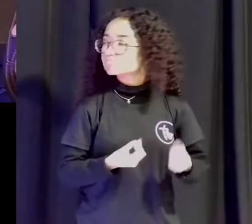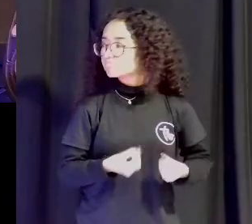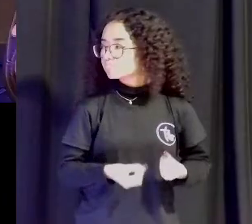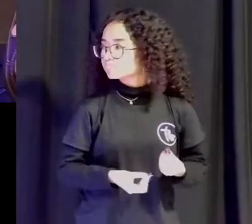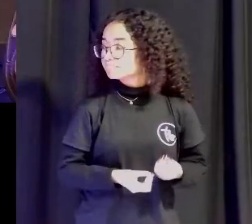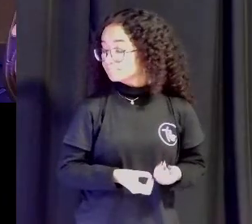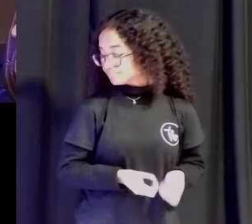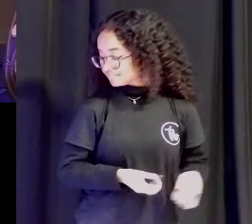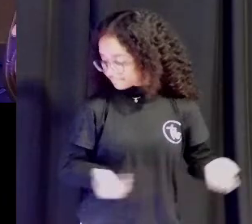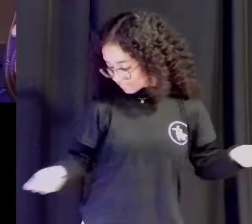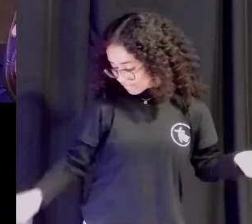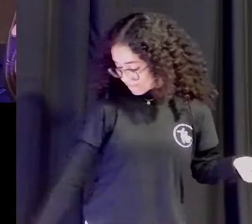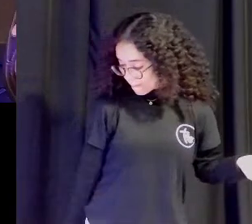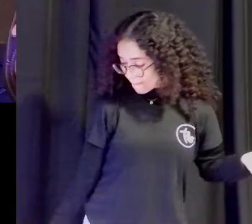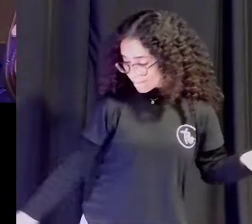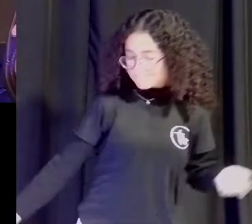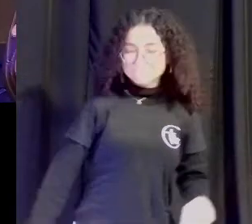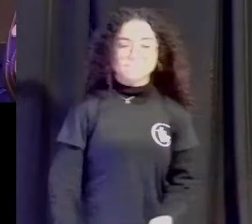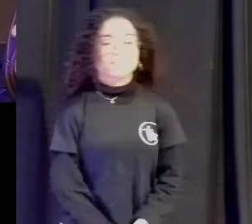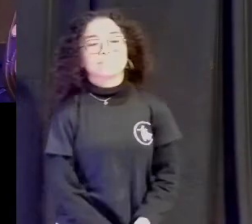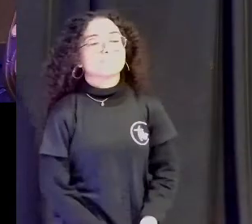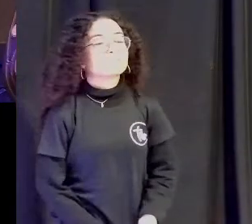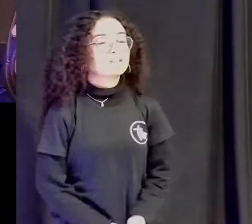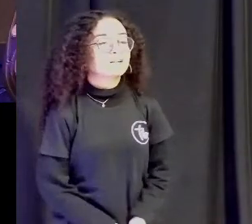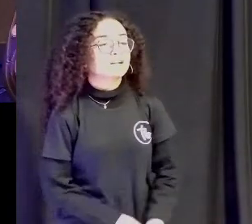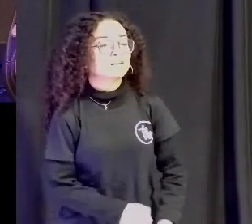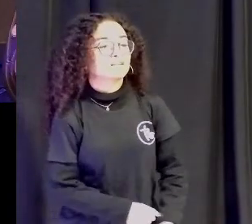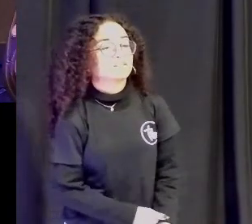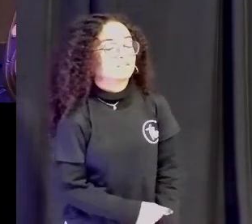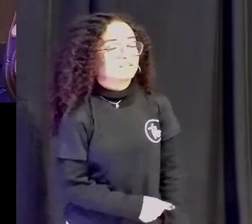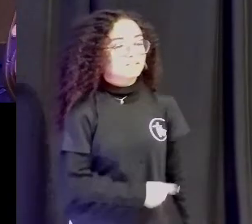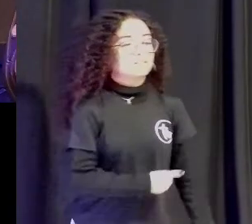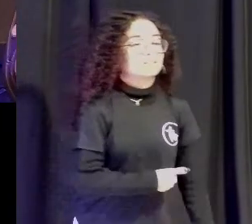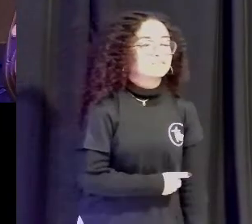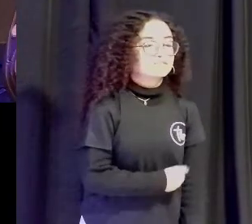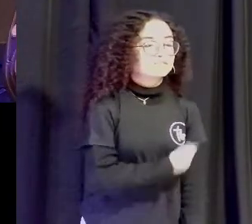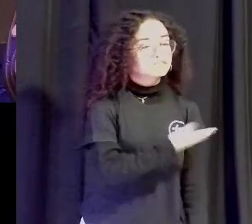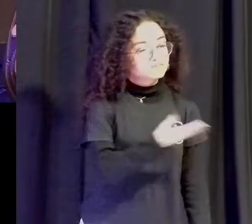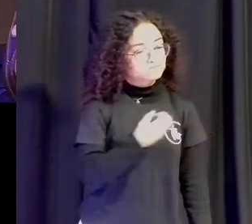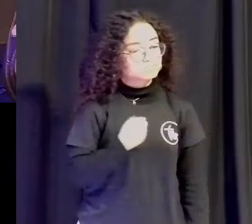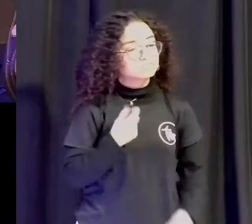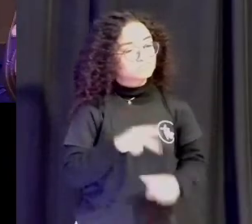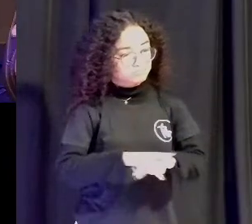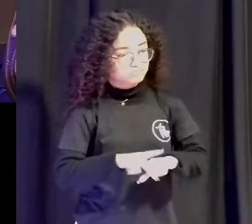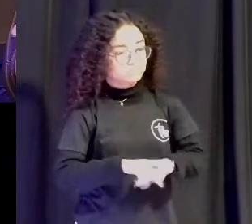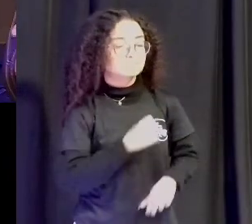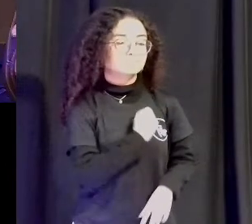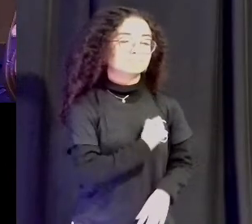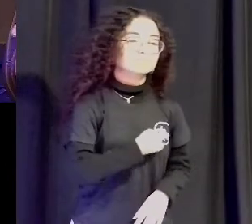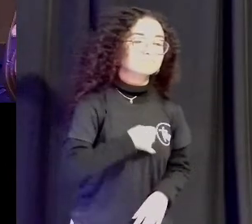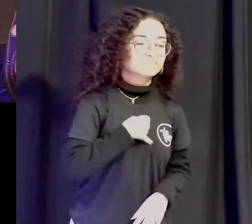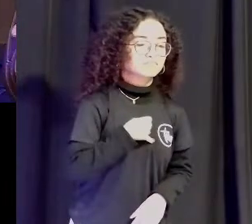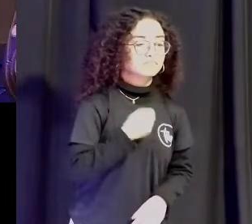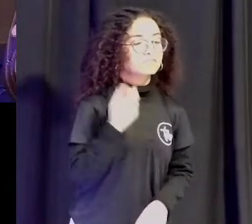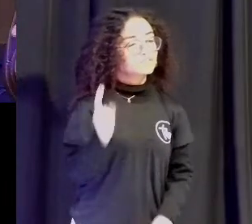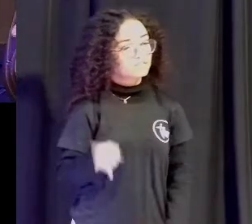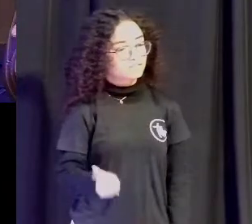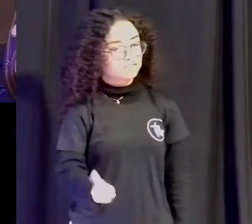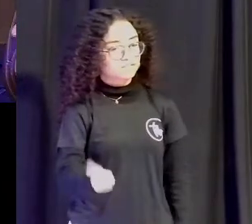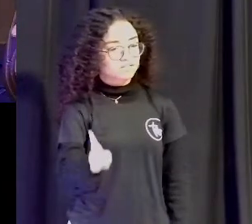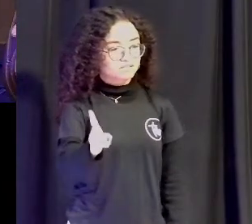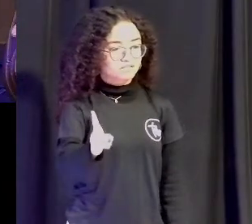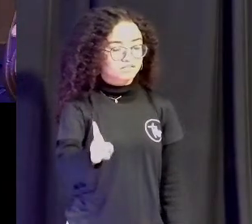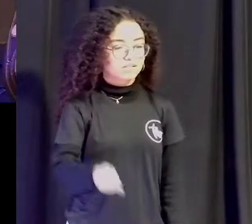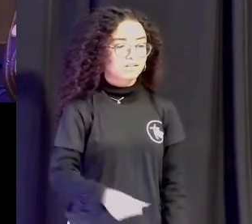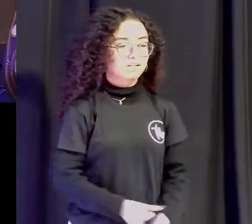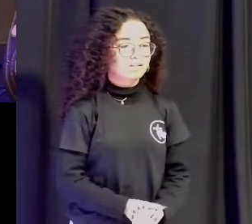Eles não vão cumprir isso. vão soltá-los, e daqui a